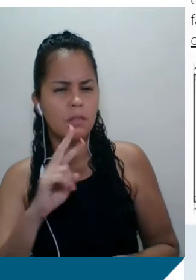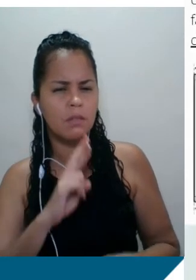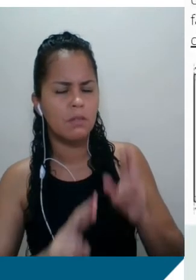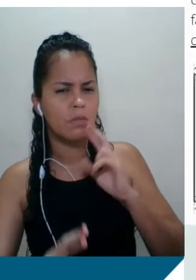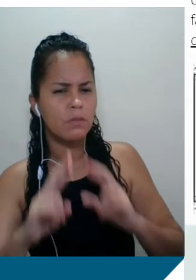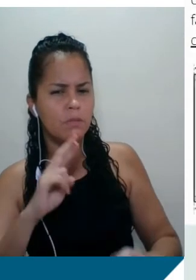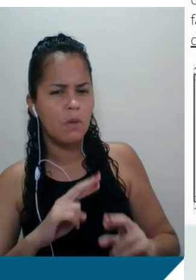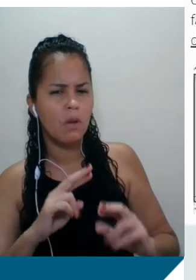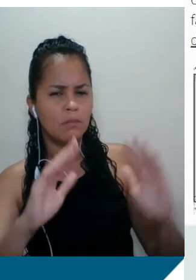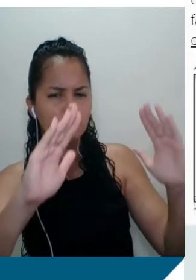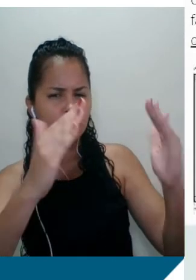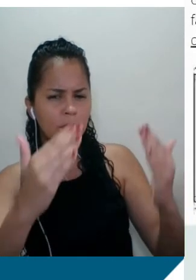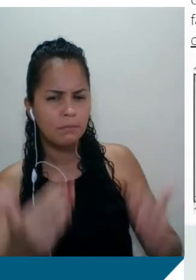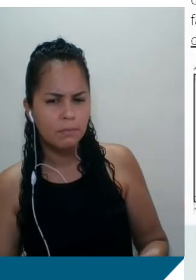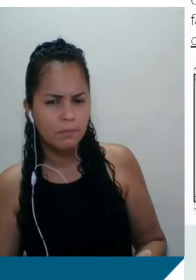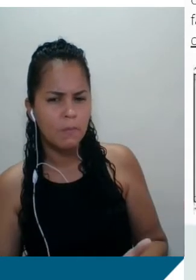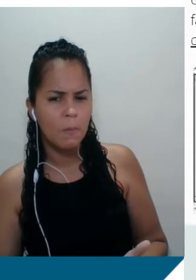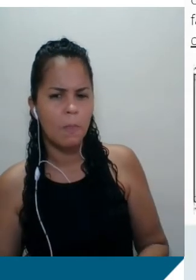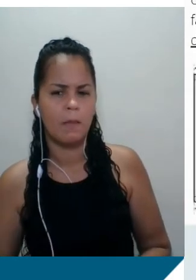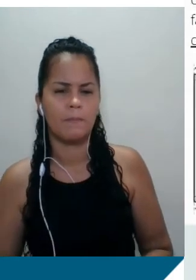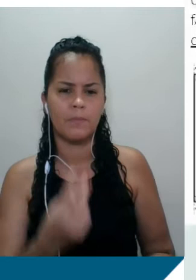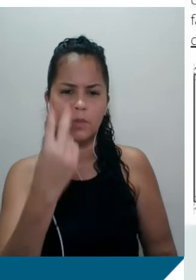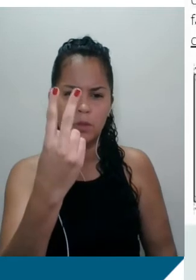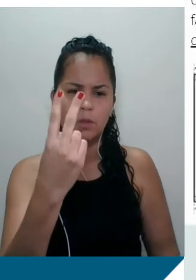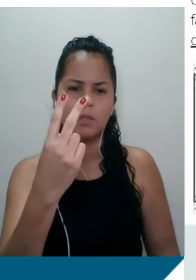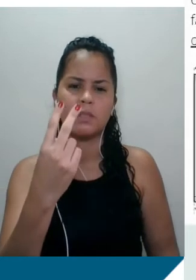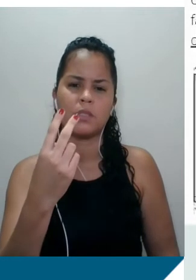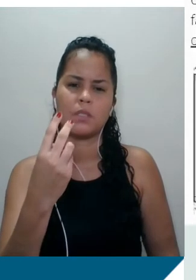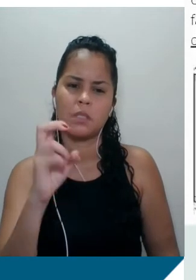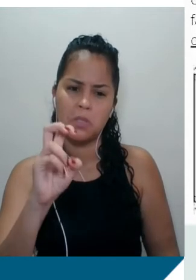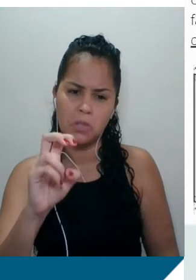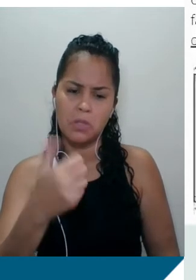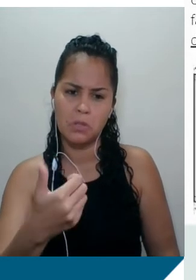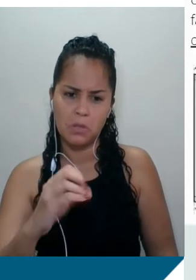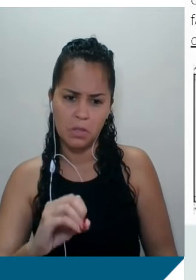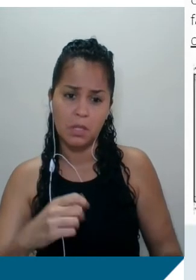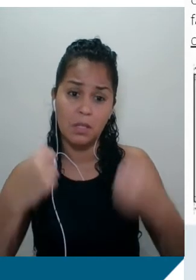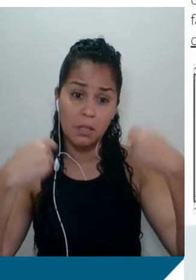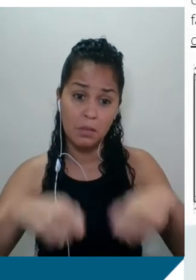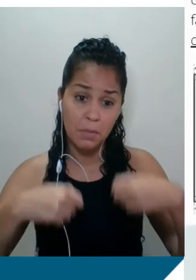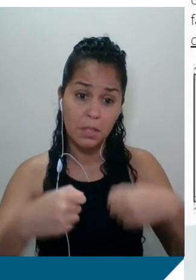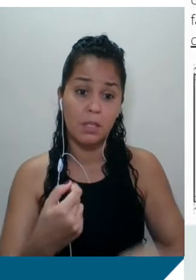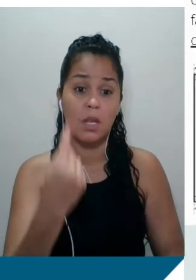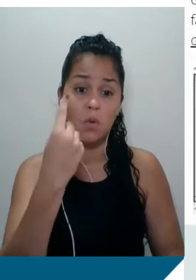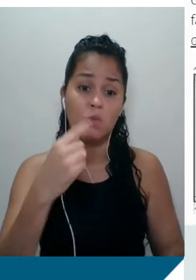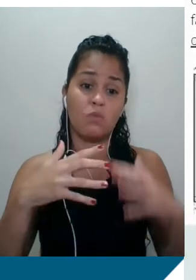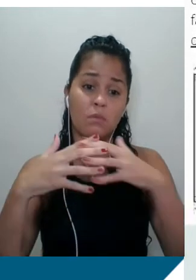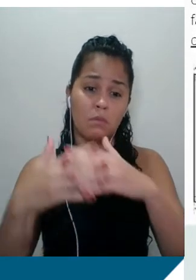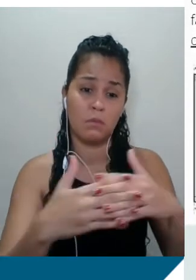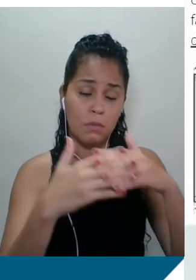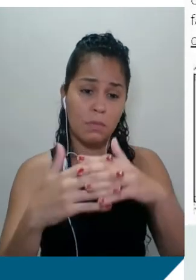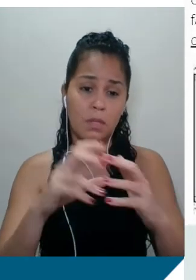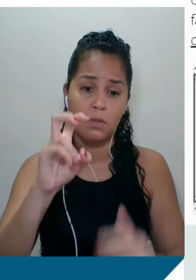opções que nós temos, 2, 5 ou 10 metros cúbicos, a gente já pode ver ali que basta um caminhão de 5 metros